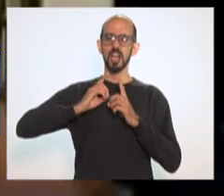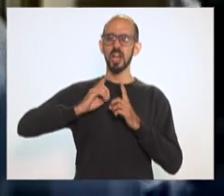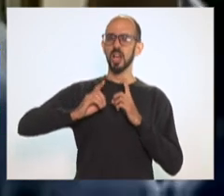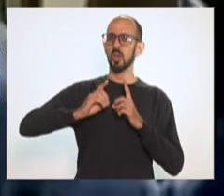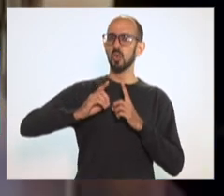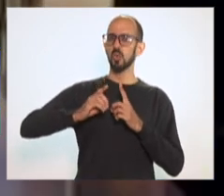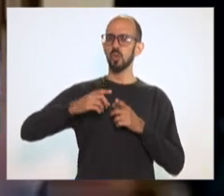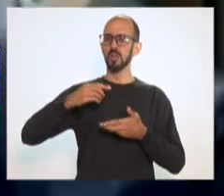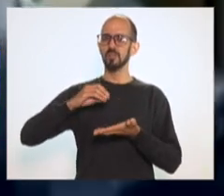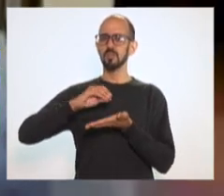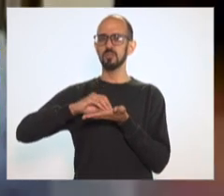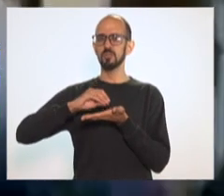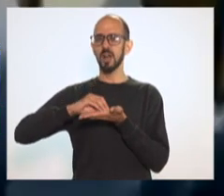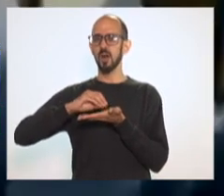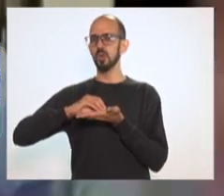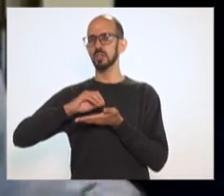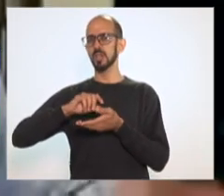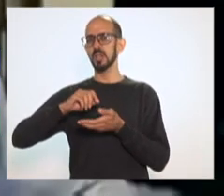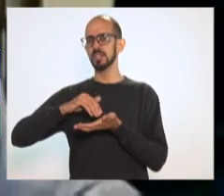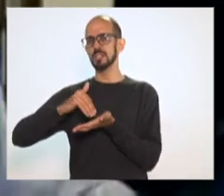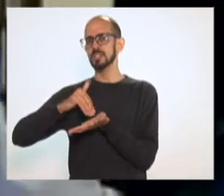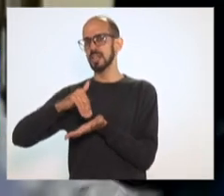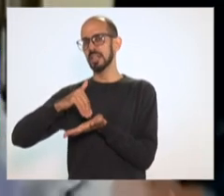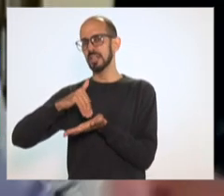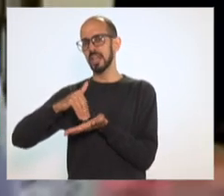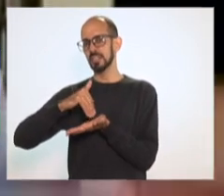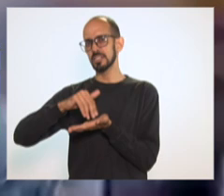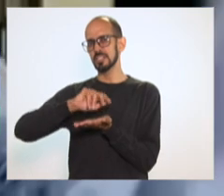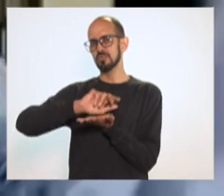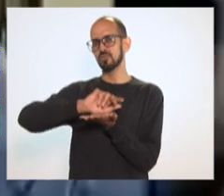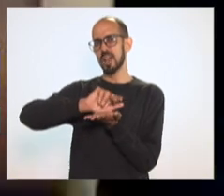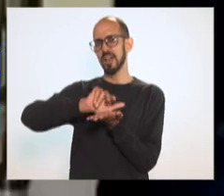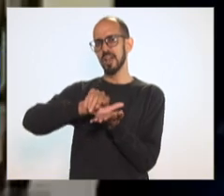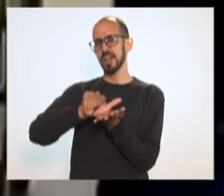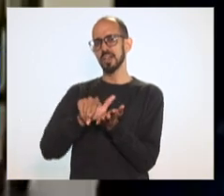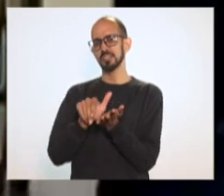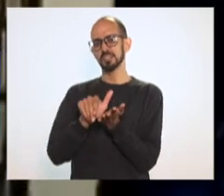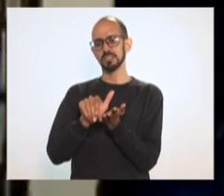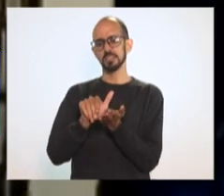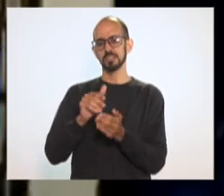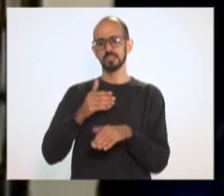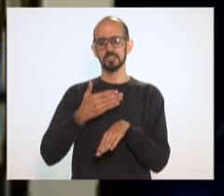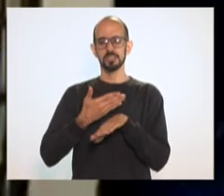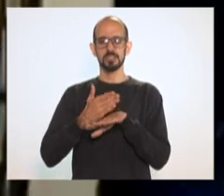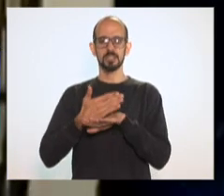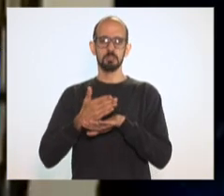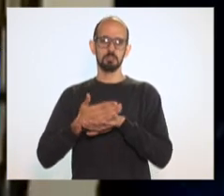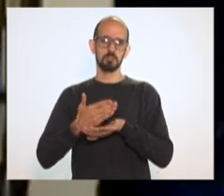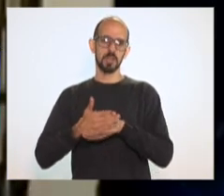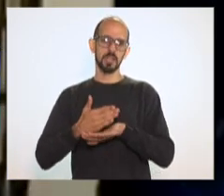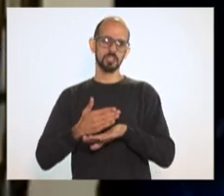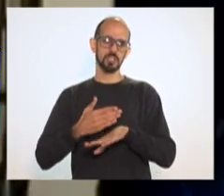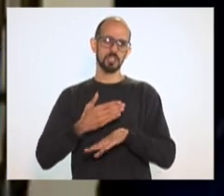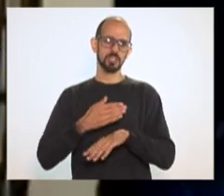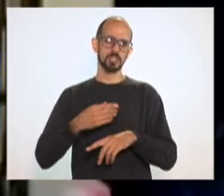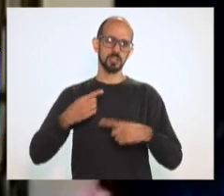entre as várias secretarias na colocação em prática das suas políticas